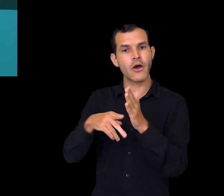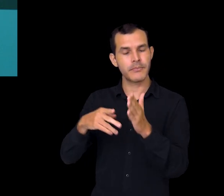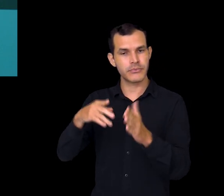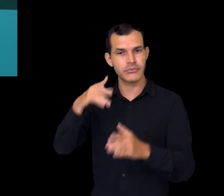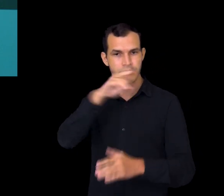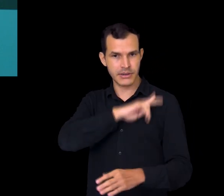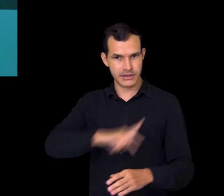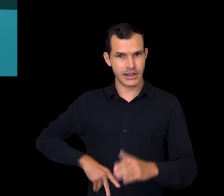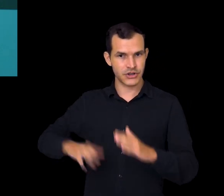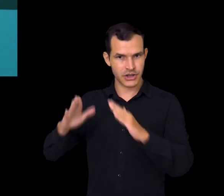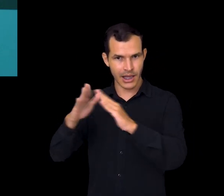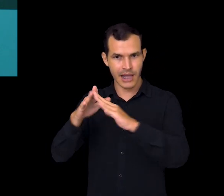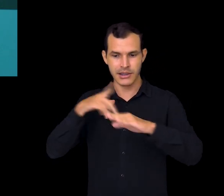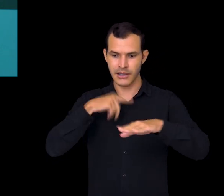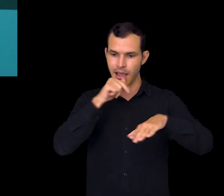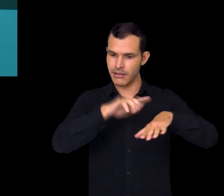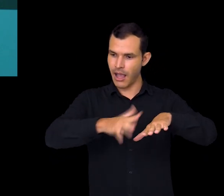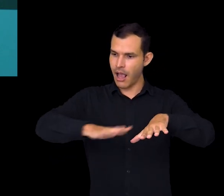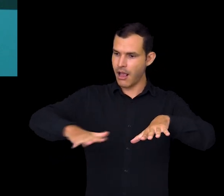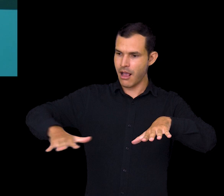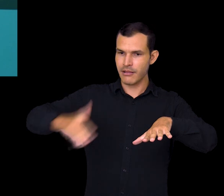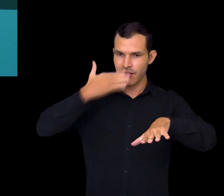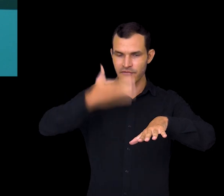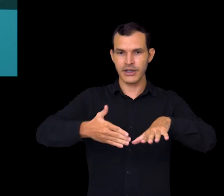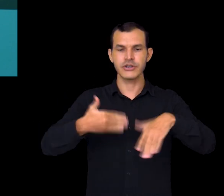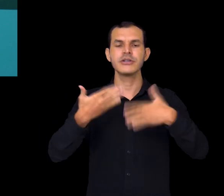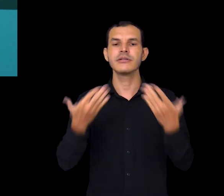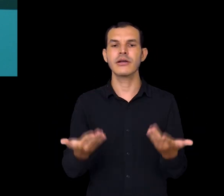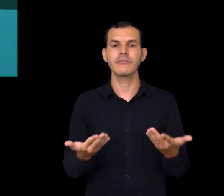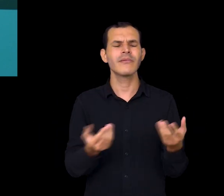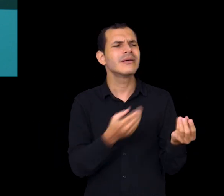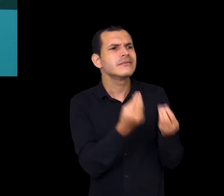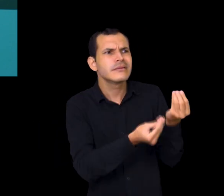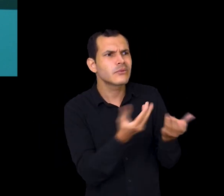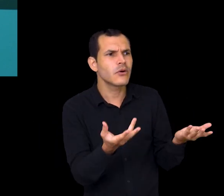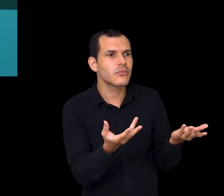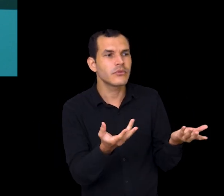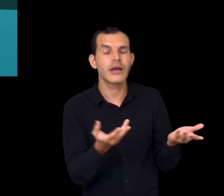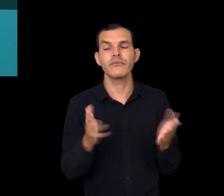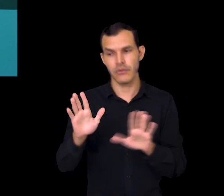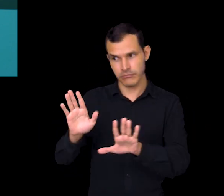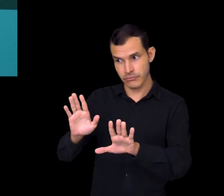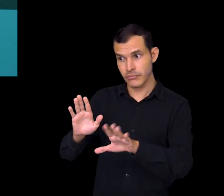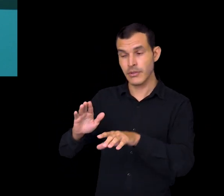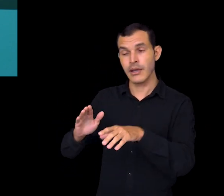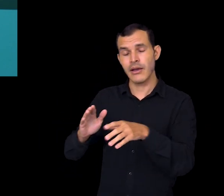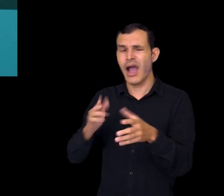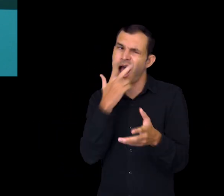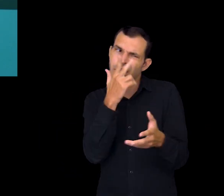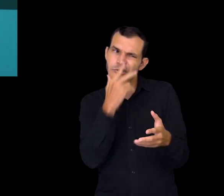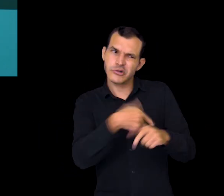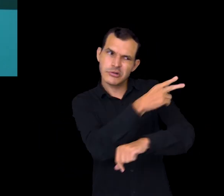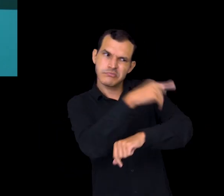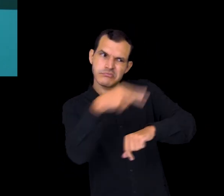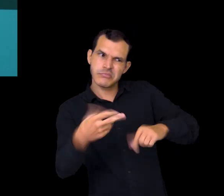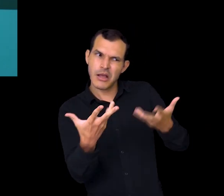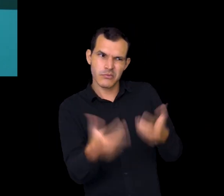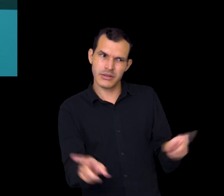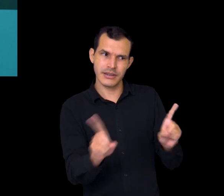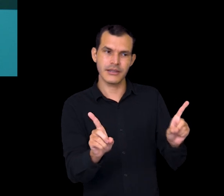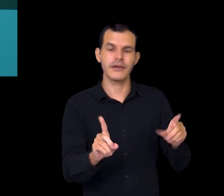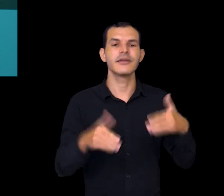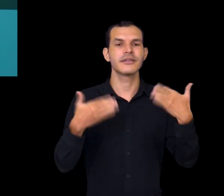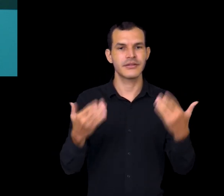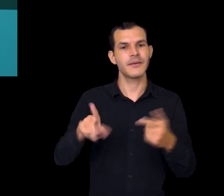isso? O Niemeyer não vai deixar, não, a gente fala com ele. E eu fui ao Rio com mais 2 colegas e levamos a ideia para ele. Ele falou, mas poxa, vai botar um lago lá? Eu